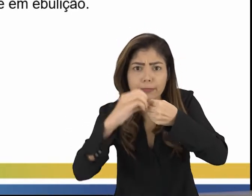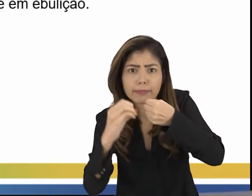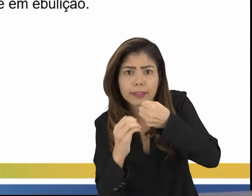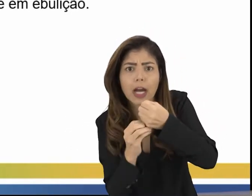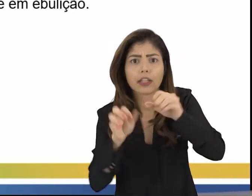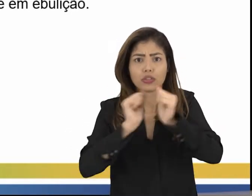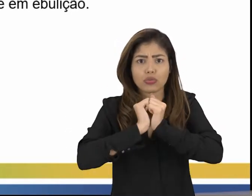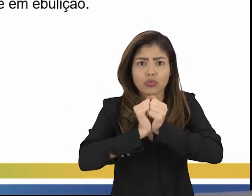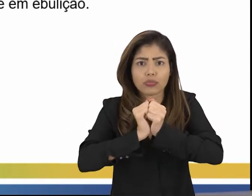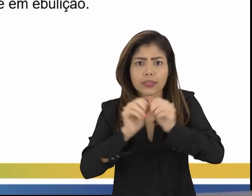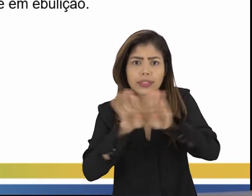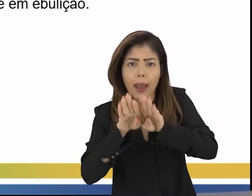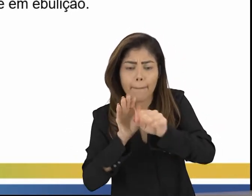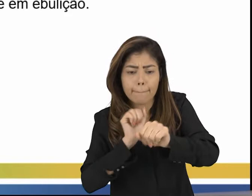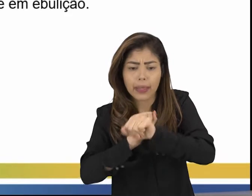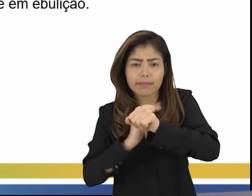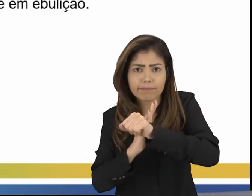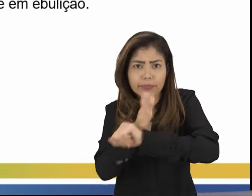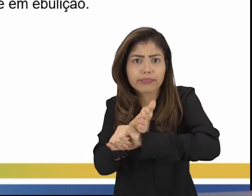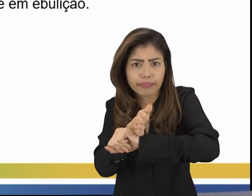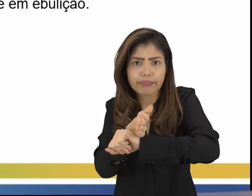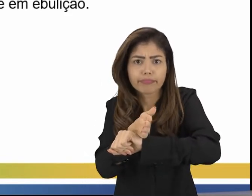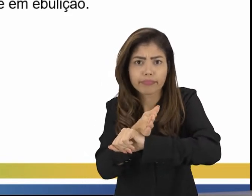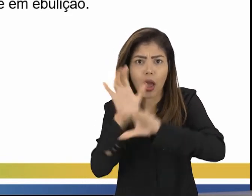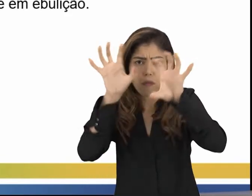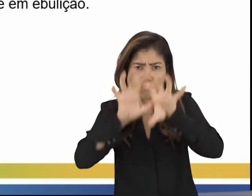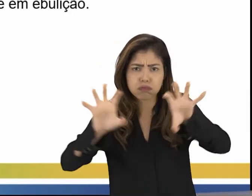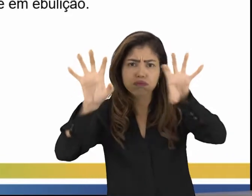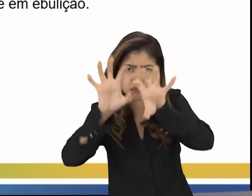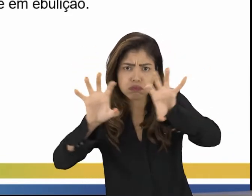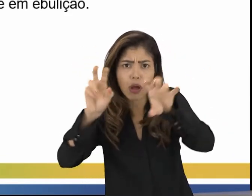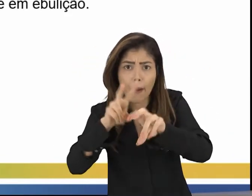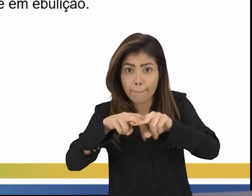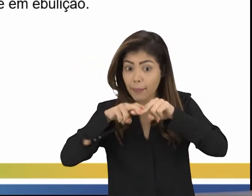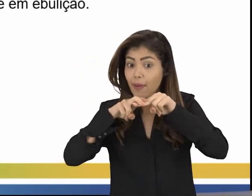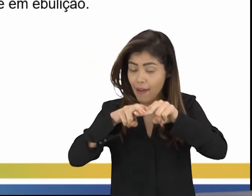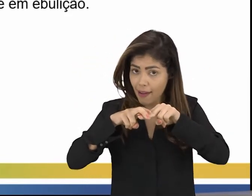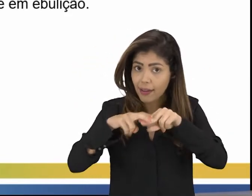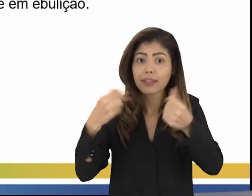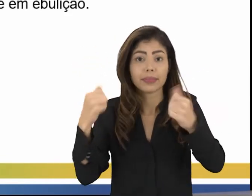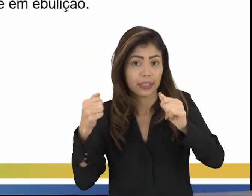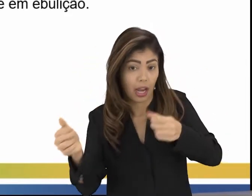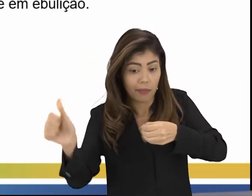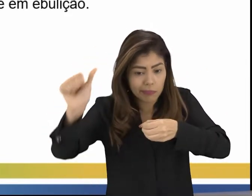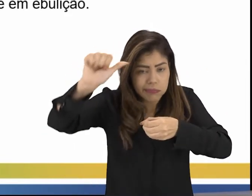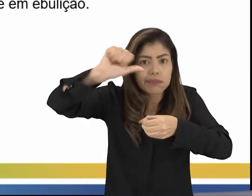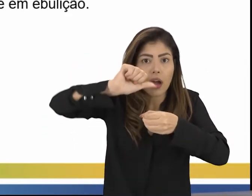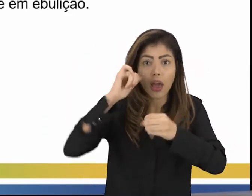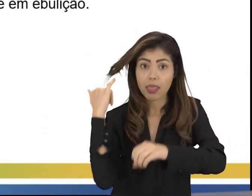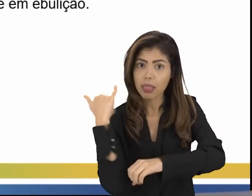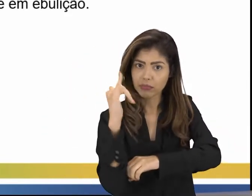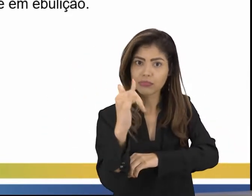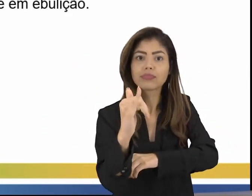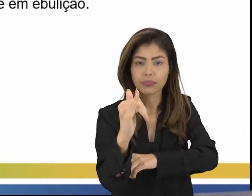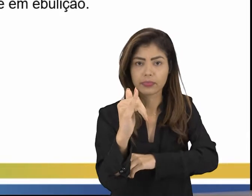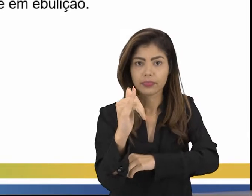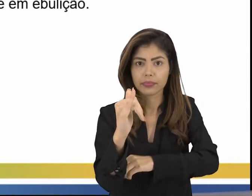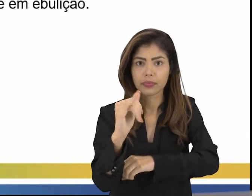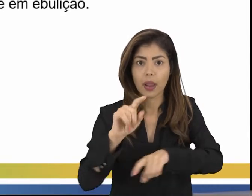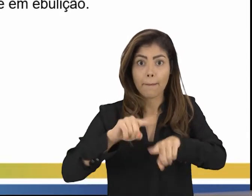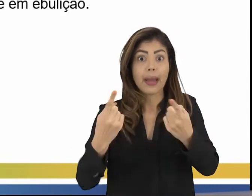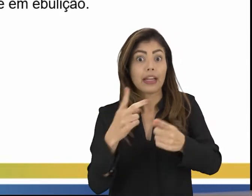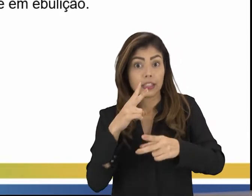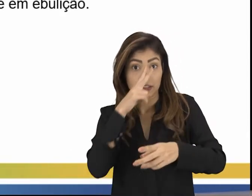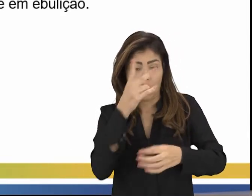que as moléculas de solvente passem para o estado de vapor. Por isso, é necessário adicionar mais energia, eu sempre digo